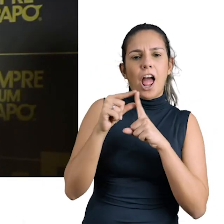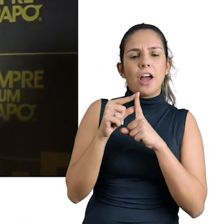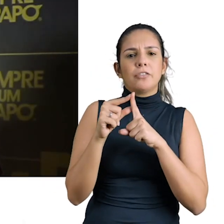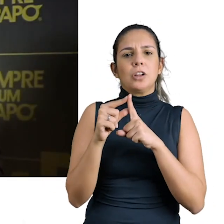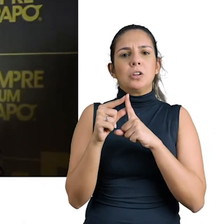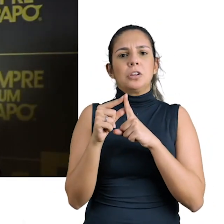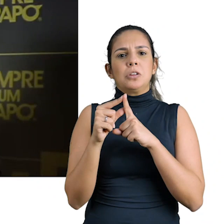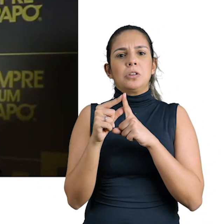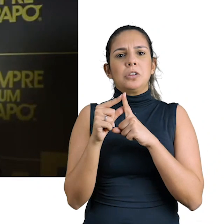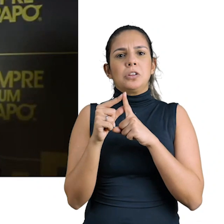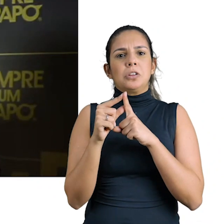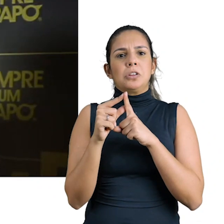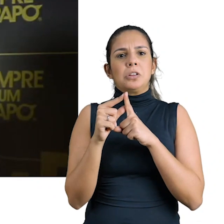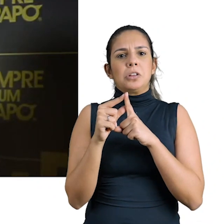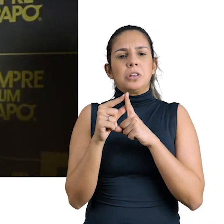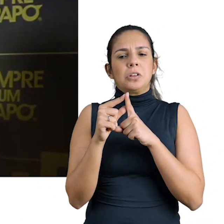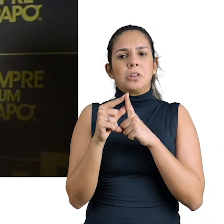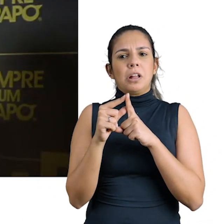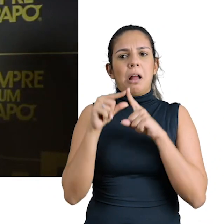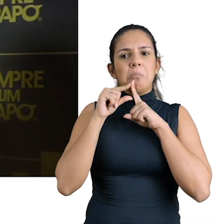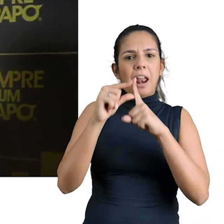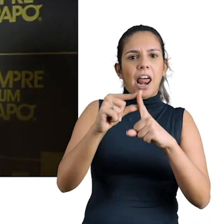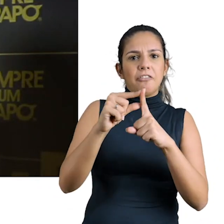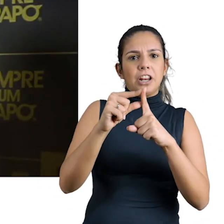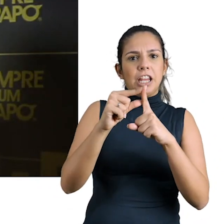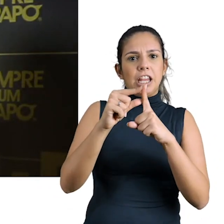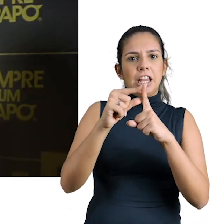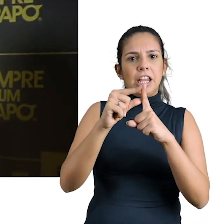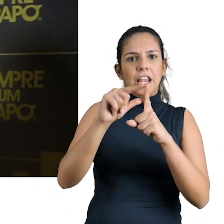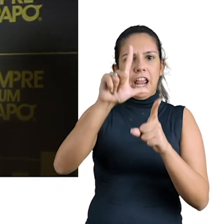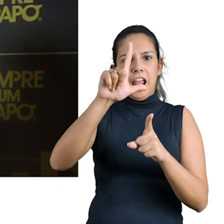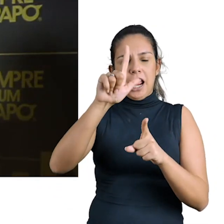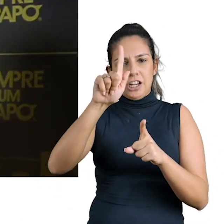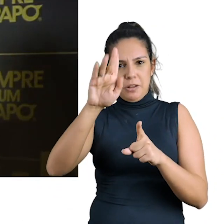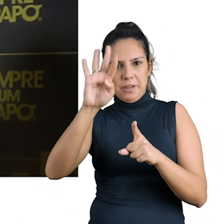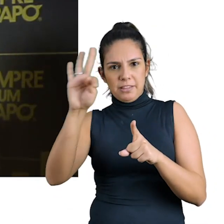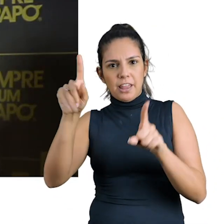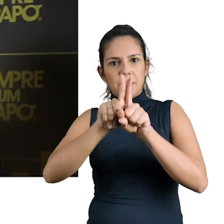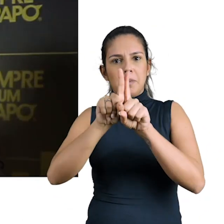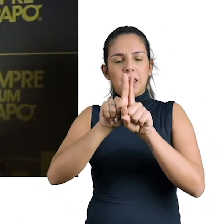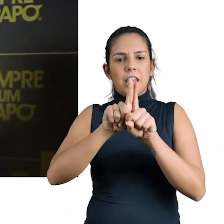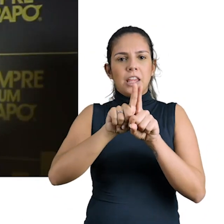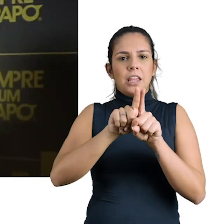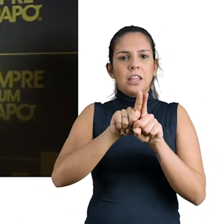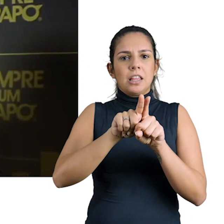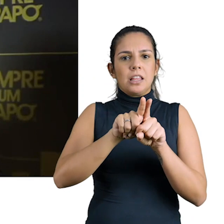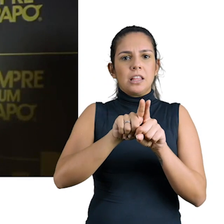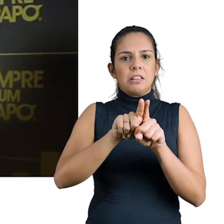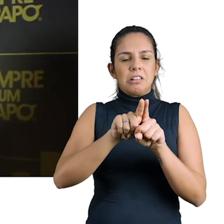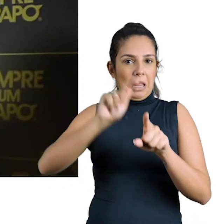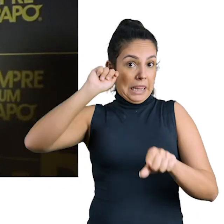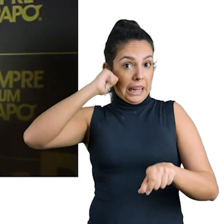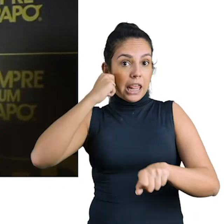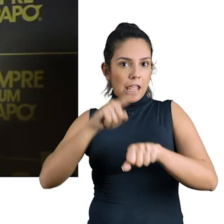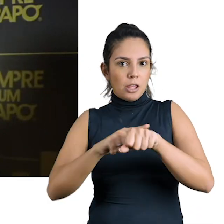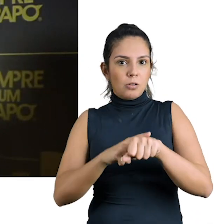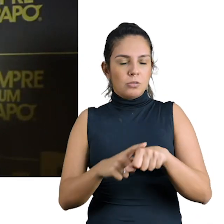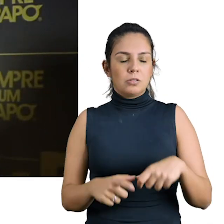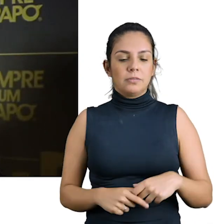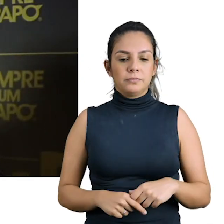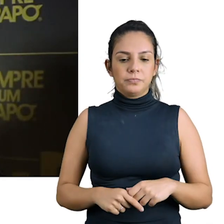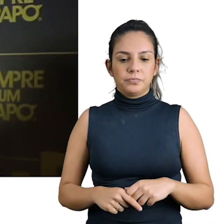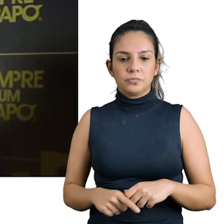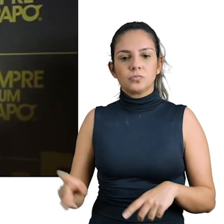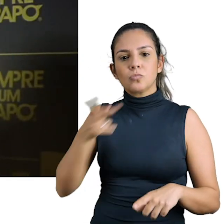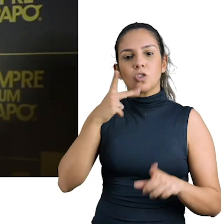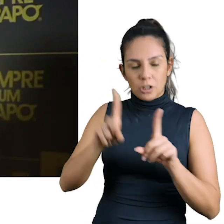que deturpam principalmente o universo LGBT e o universo da negritude, né? Você